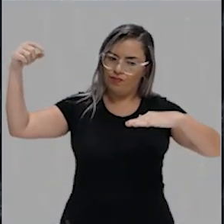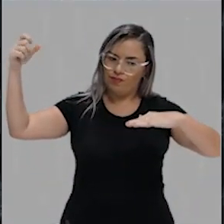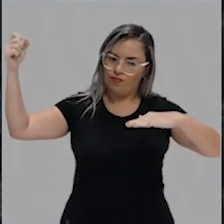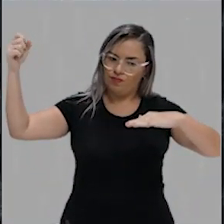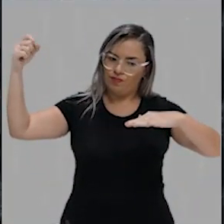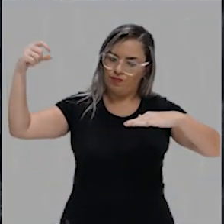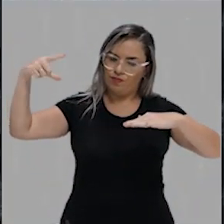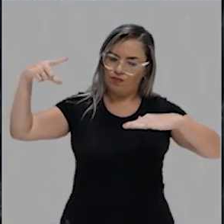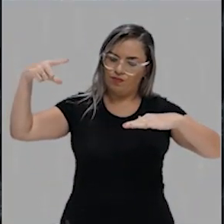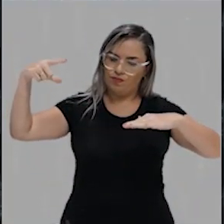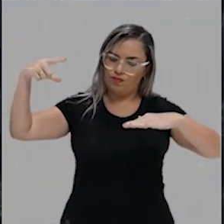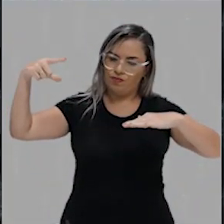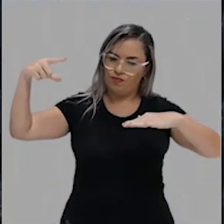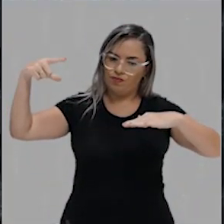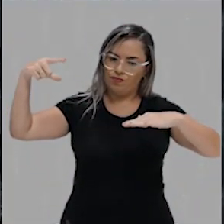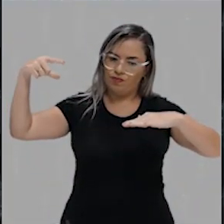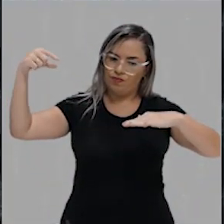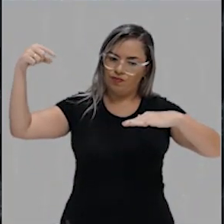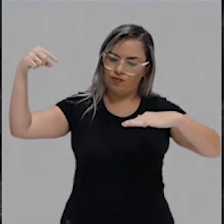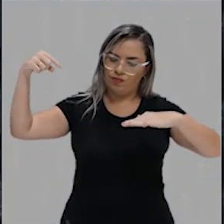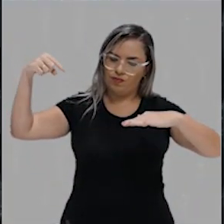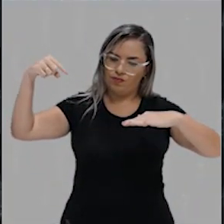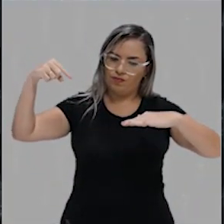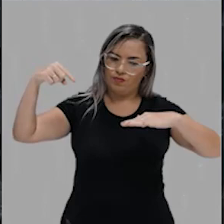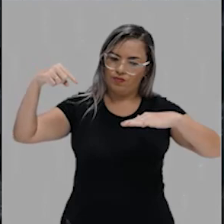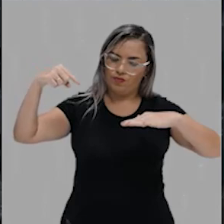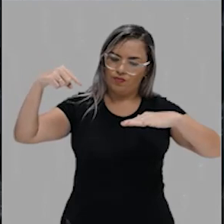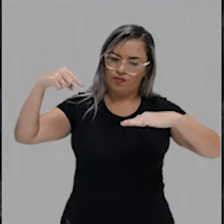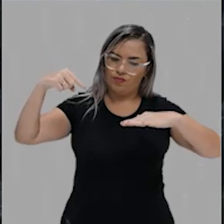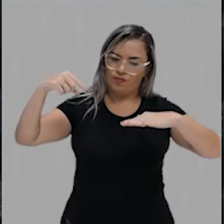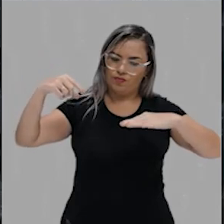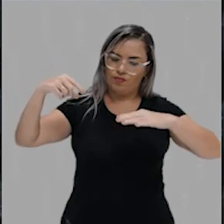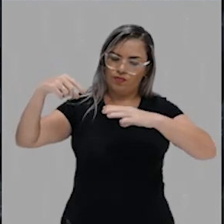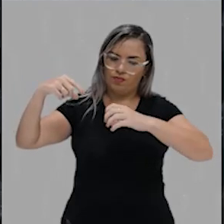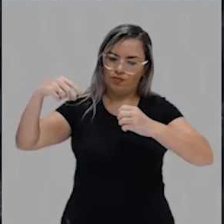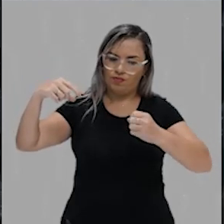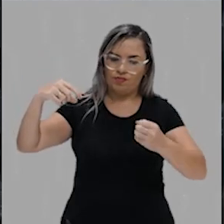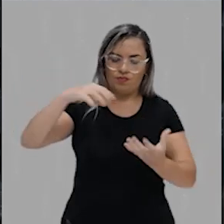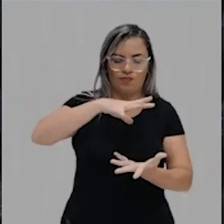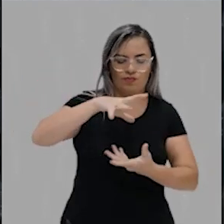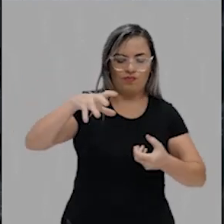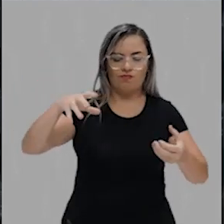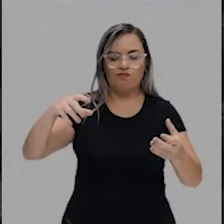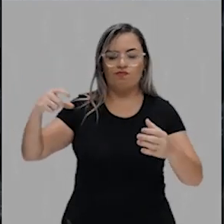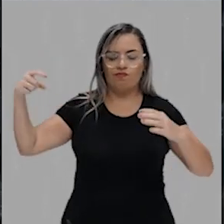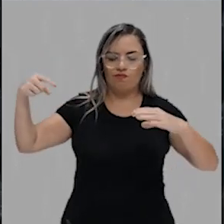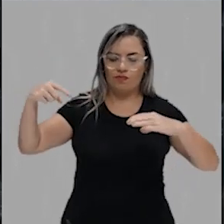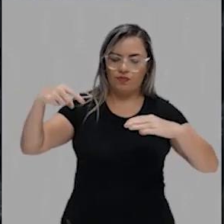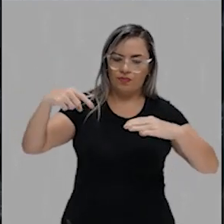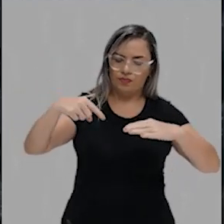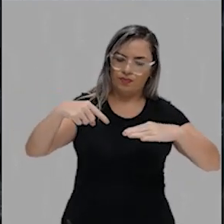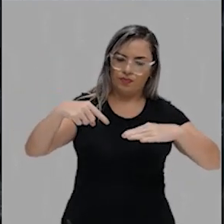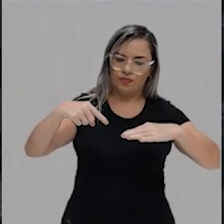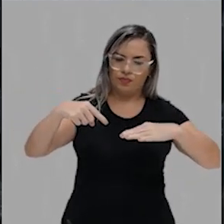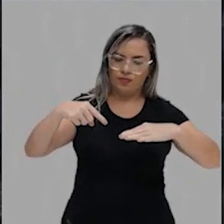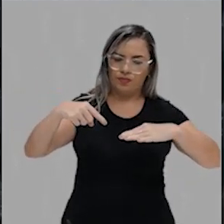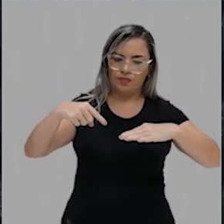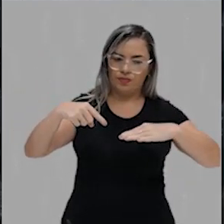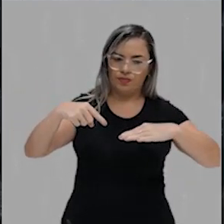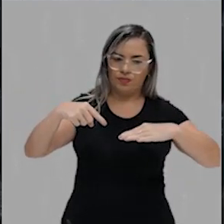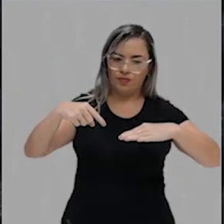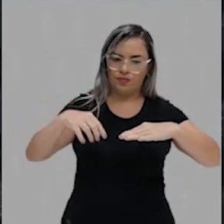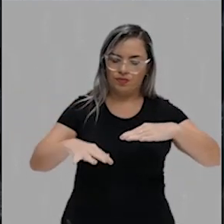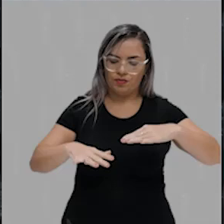Terra, esses raios luminosos, parte dele vai ser absorvido pela superfície terrestre, parte dele vai ser absorvido